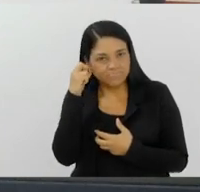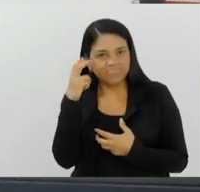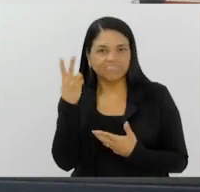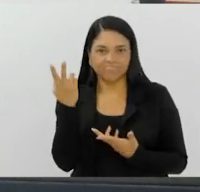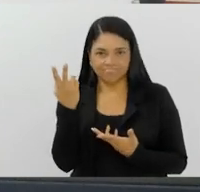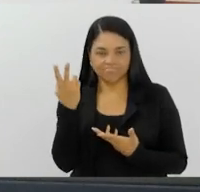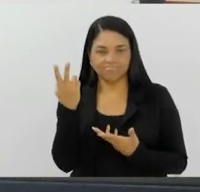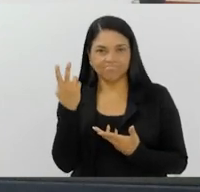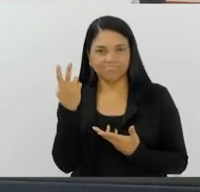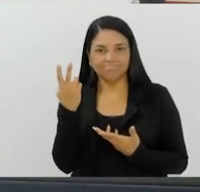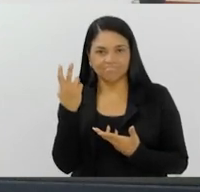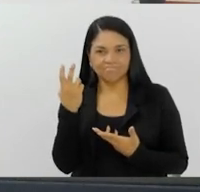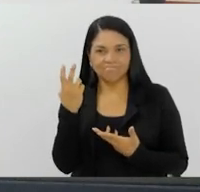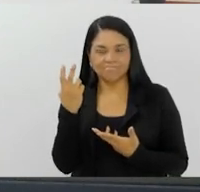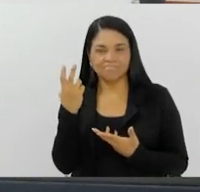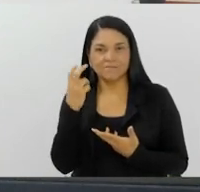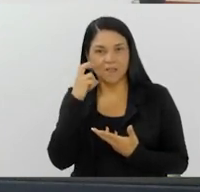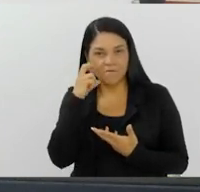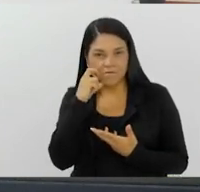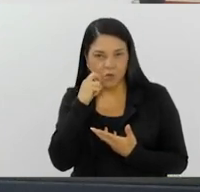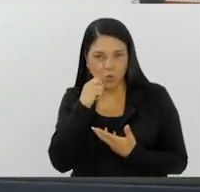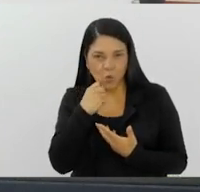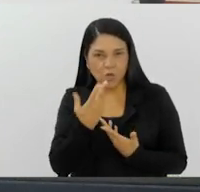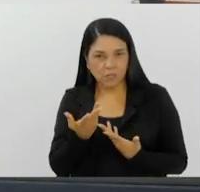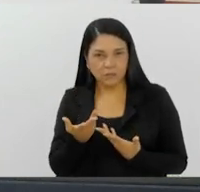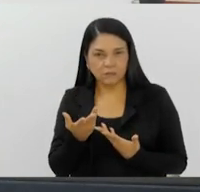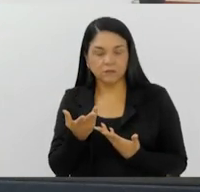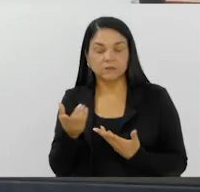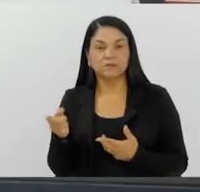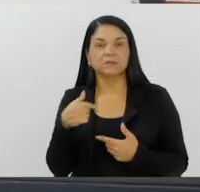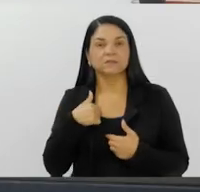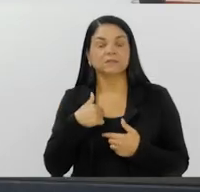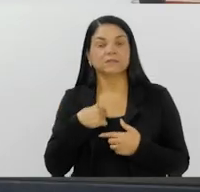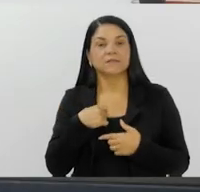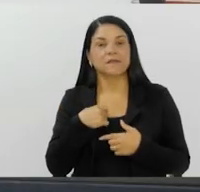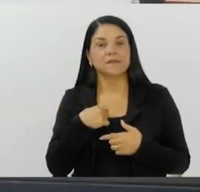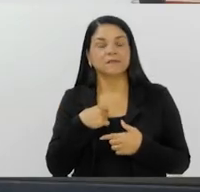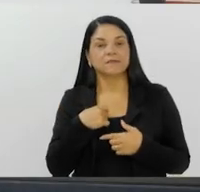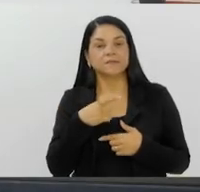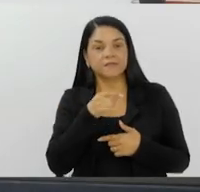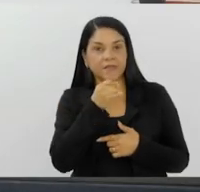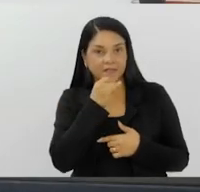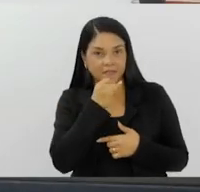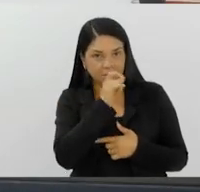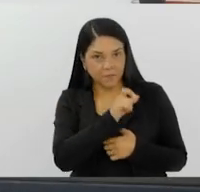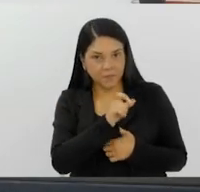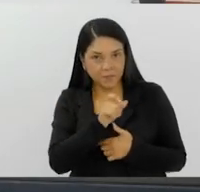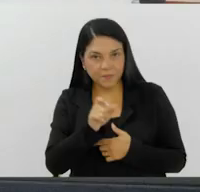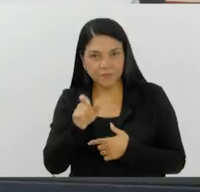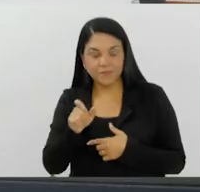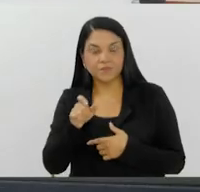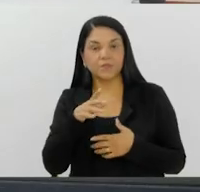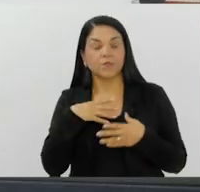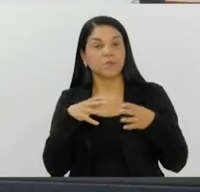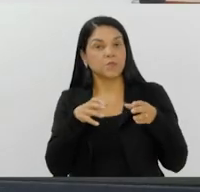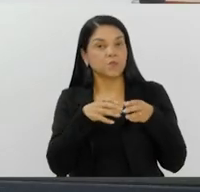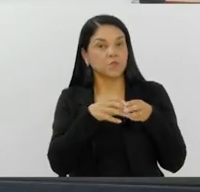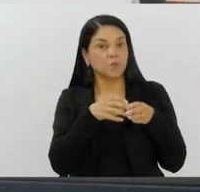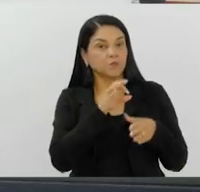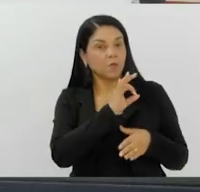acho que tais fazem com que a Corporação cada vez